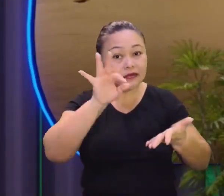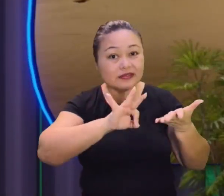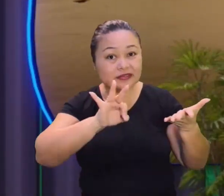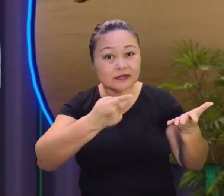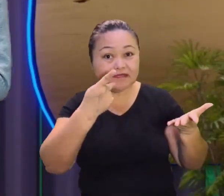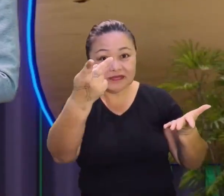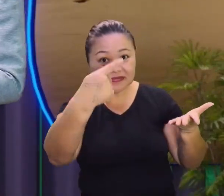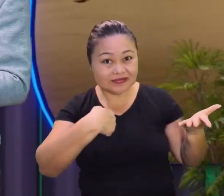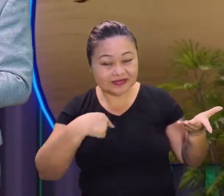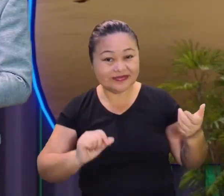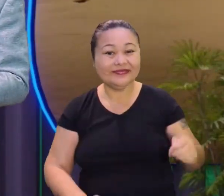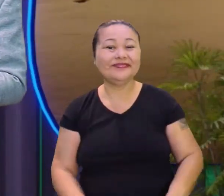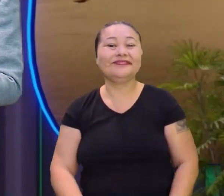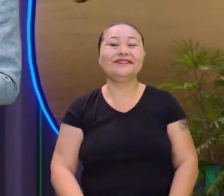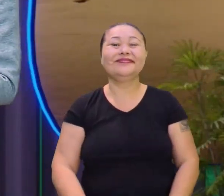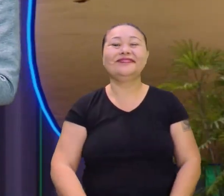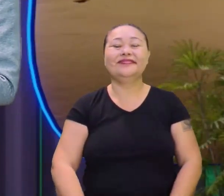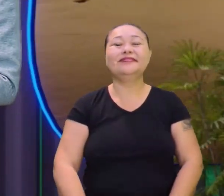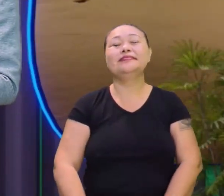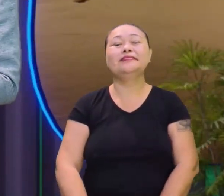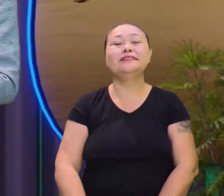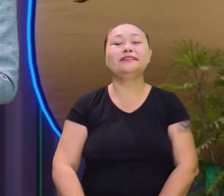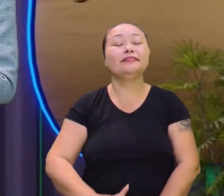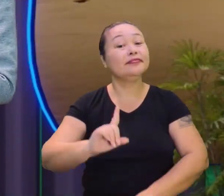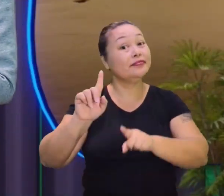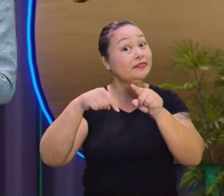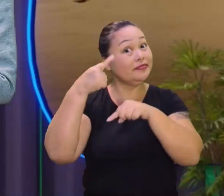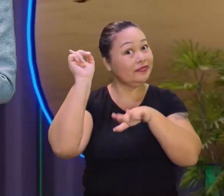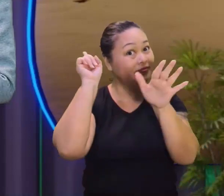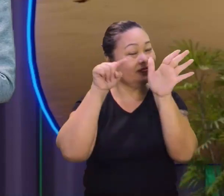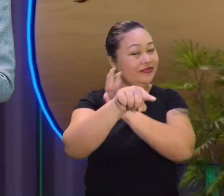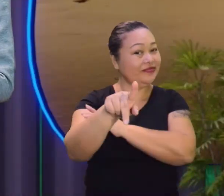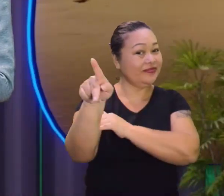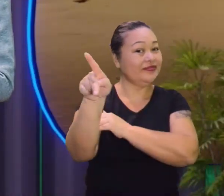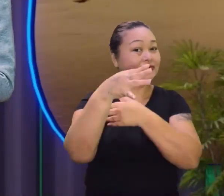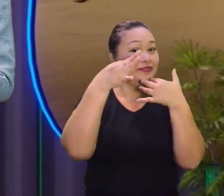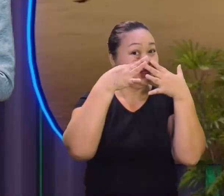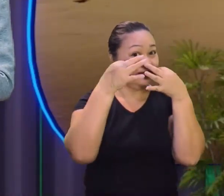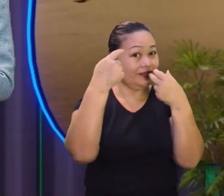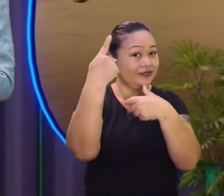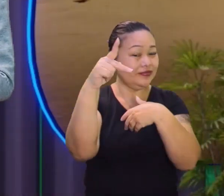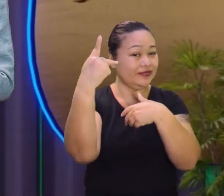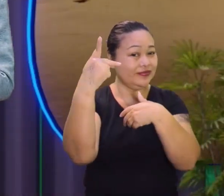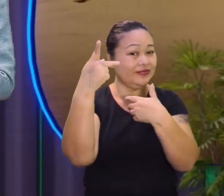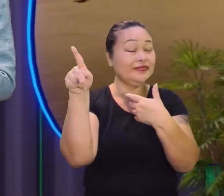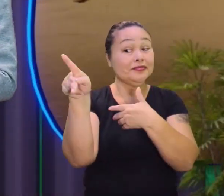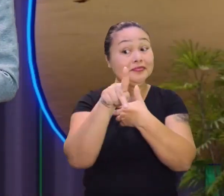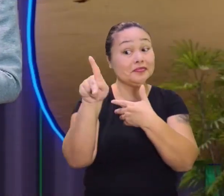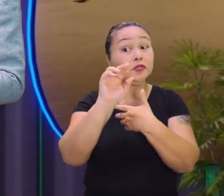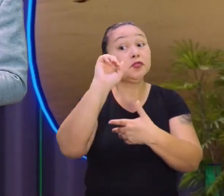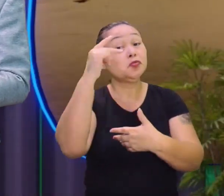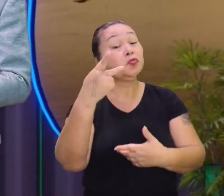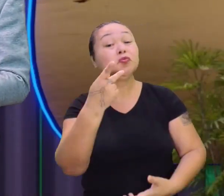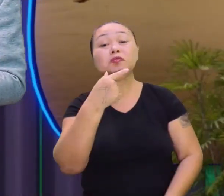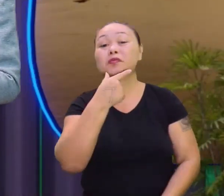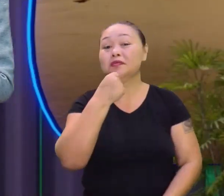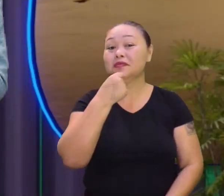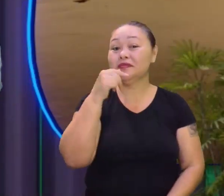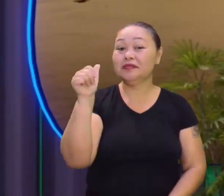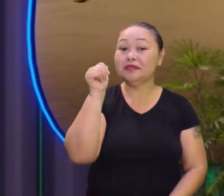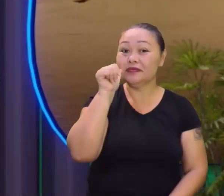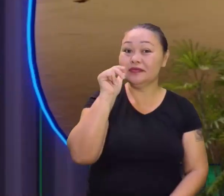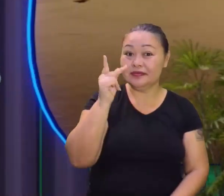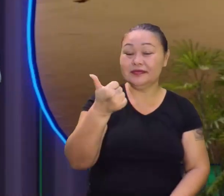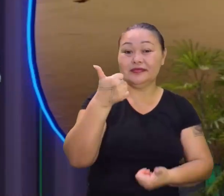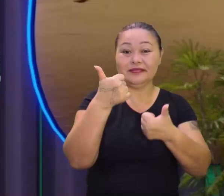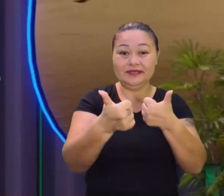aí? Fala para nós aí. E aí, galera? Depois eu vou perguntar da professora presencial de vocês, a professora ou do professor